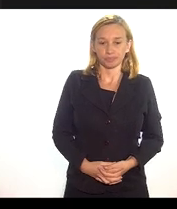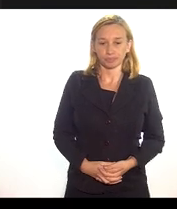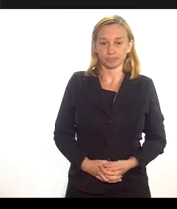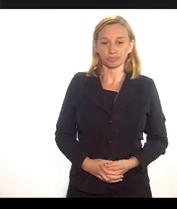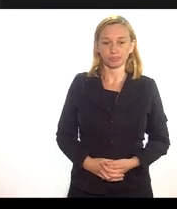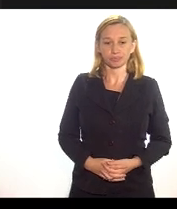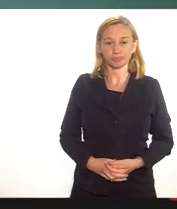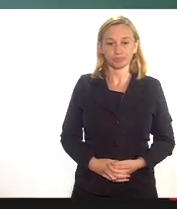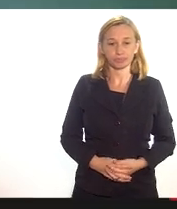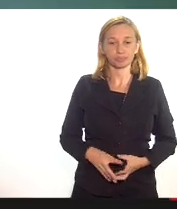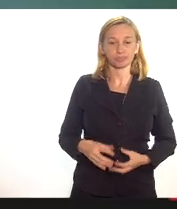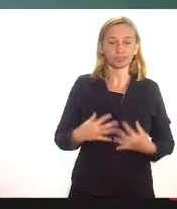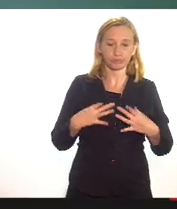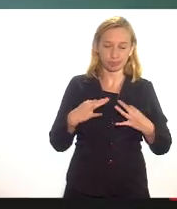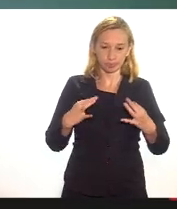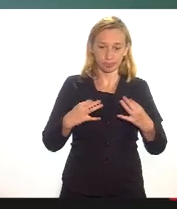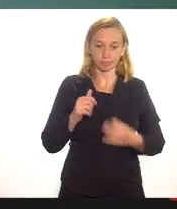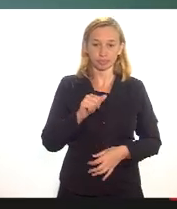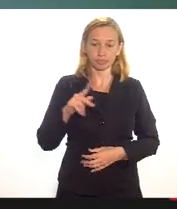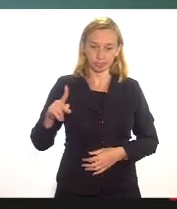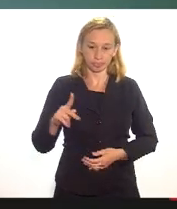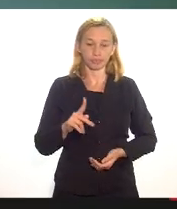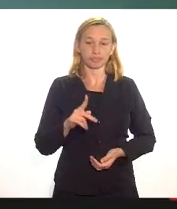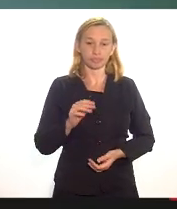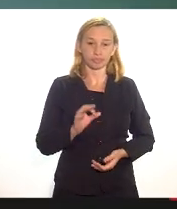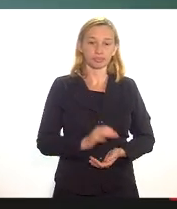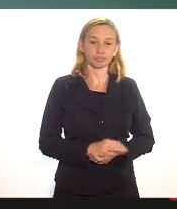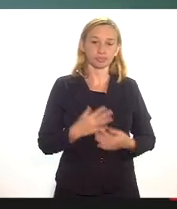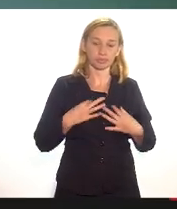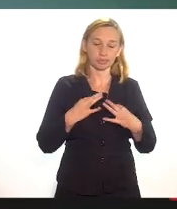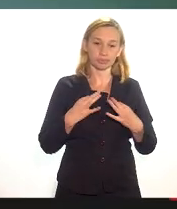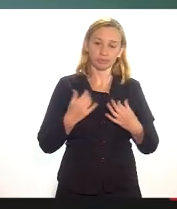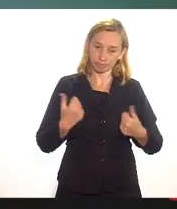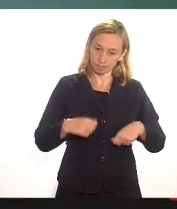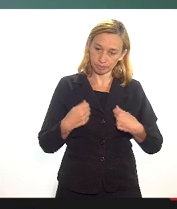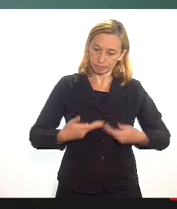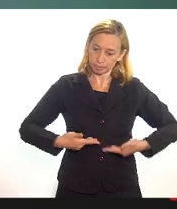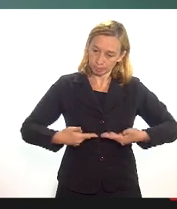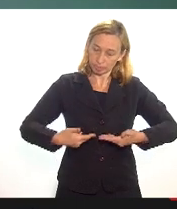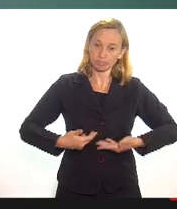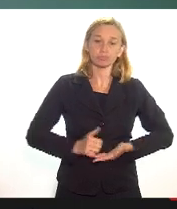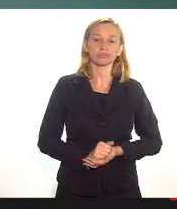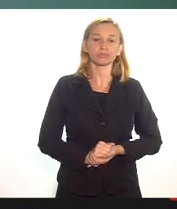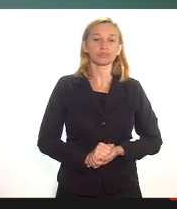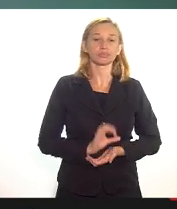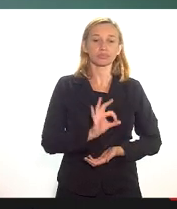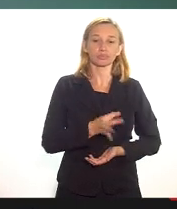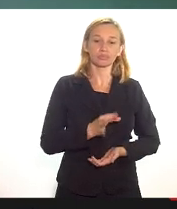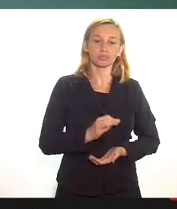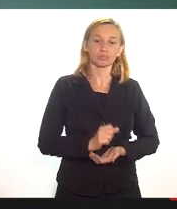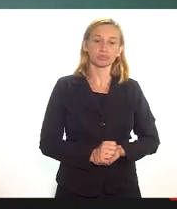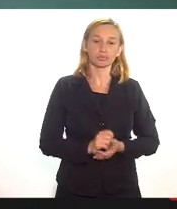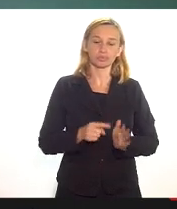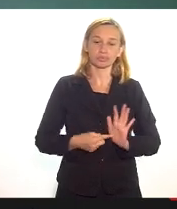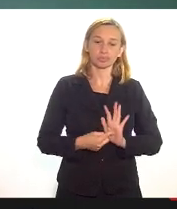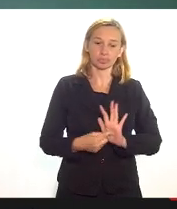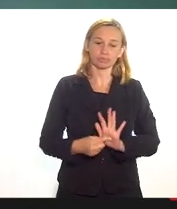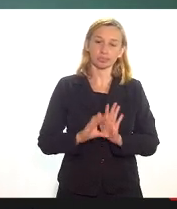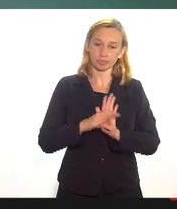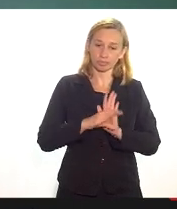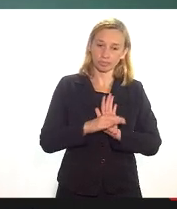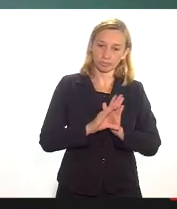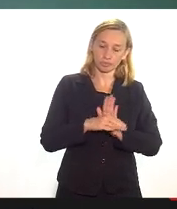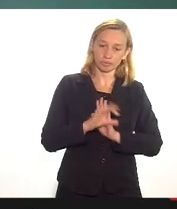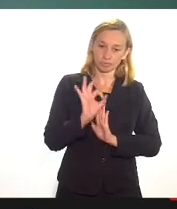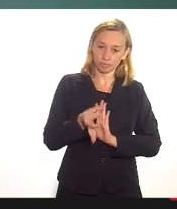Deputado Luiz Paulo, o IBP está à disposição para o que o senhor precisar, especificar exatamente os pontos aí que o senhor precisa. Eu notei